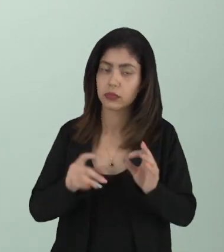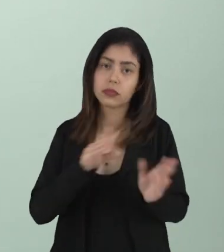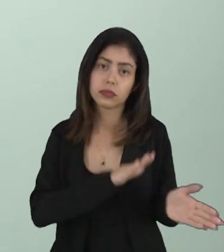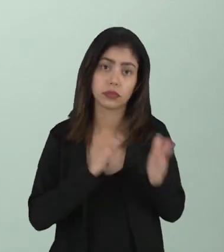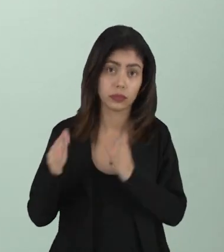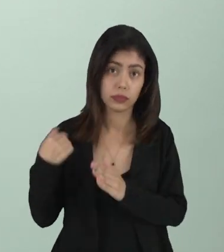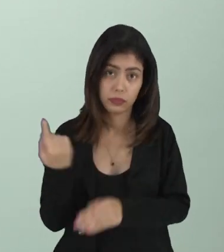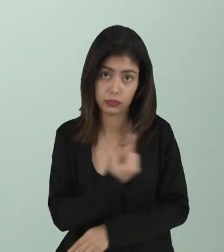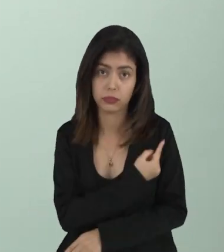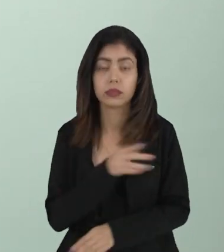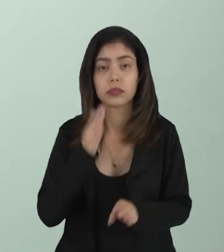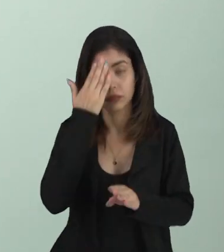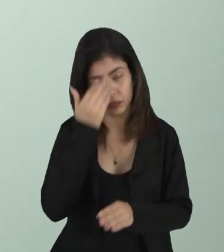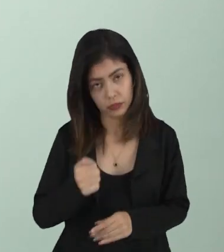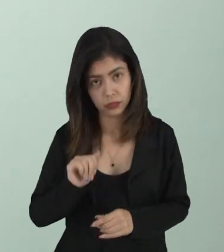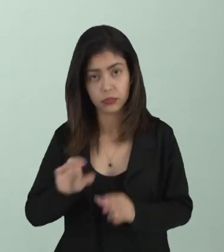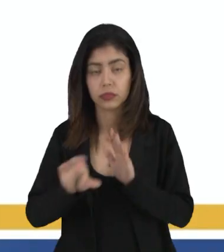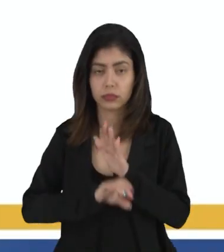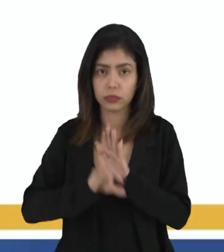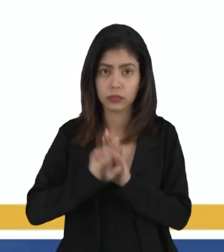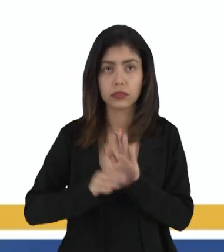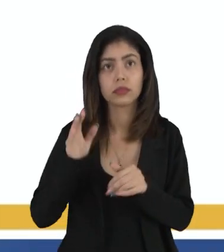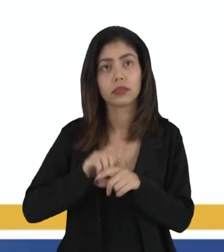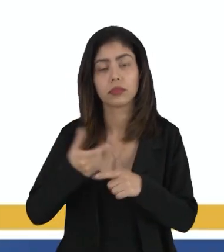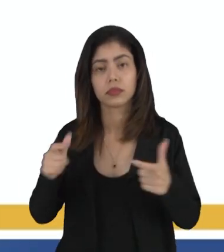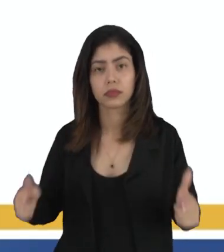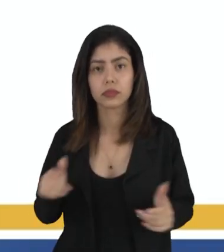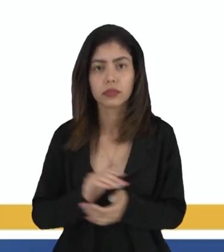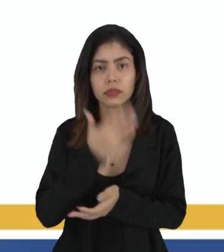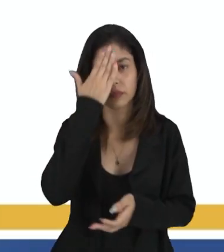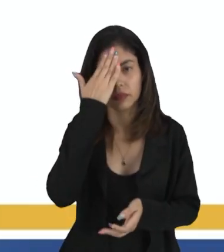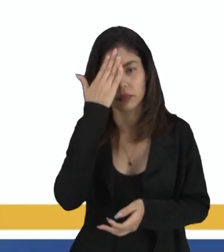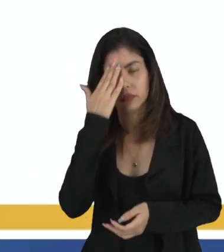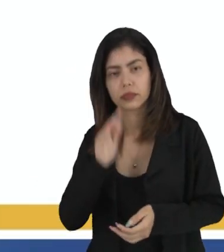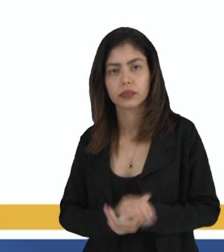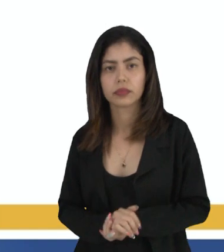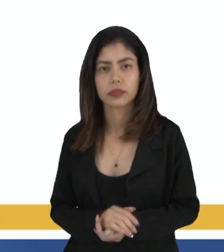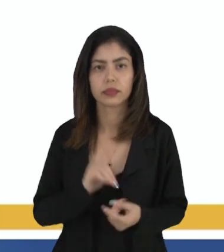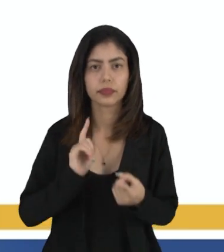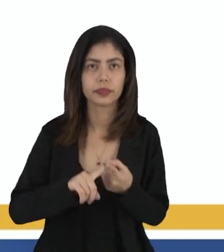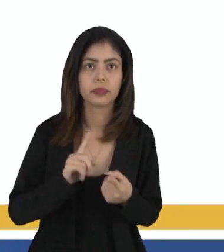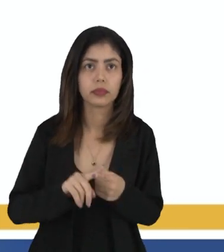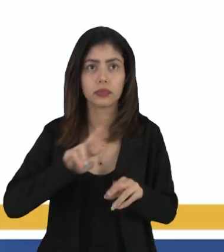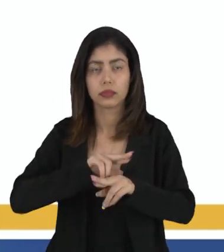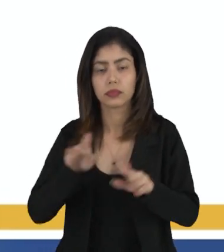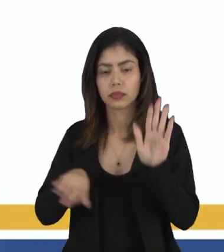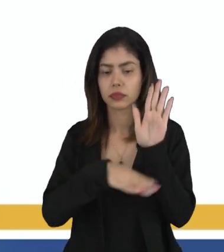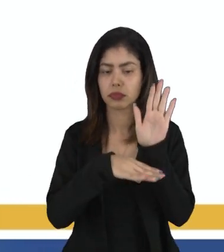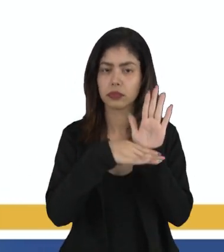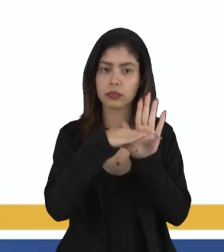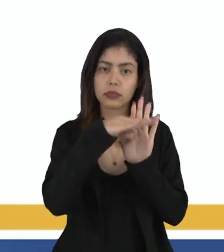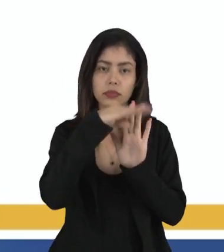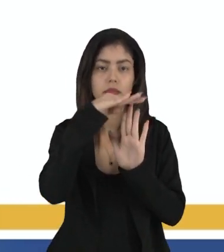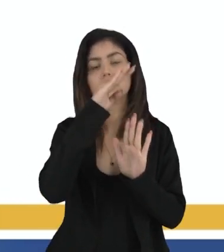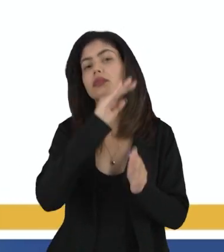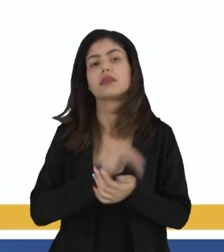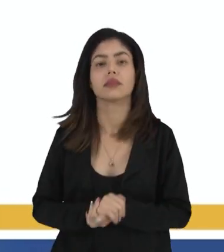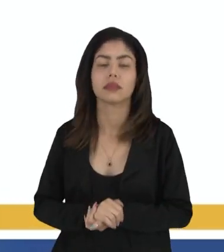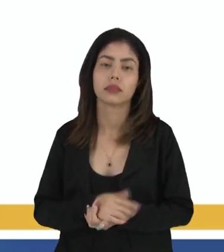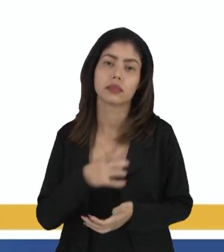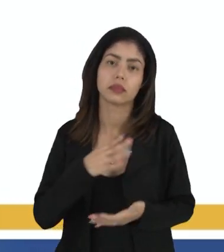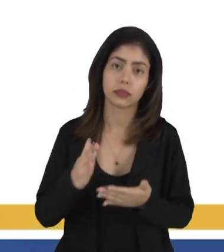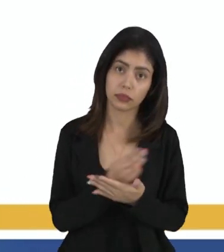partir daí a gente surgir para um conceito maior. Então, primeiro você tem que entender que a matéria é formada por várias partículas, a gente tem algumas partículas